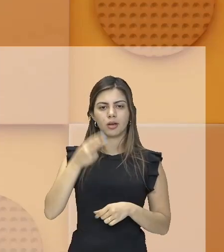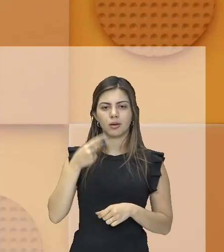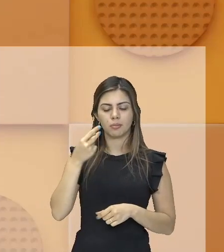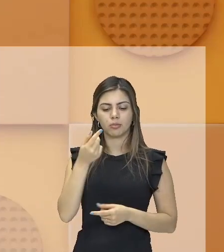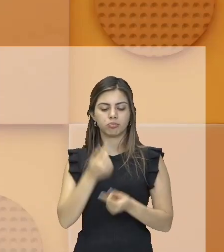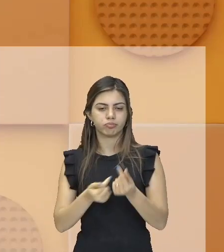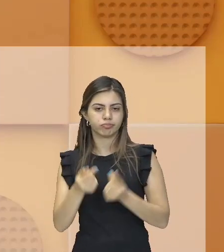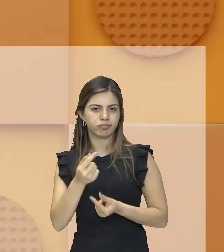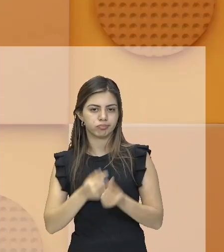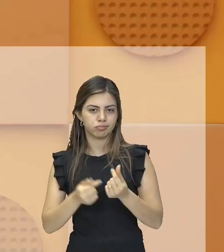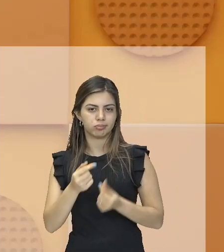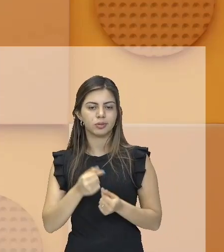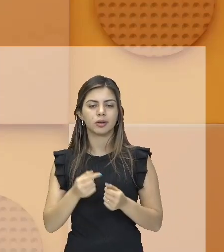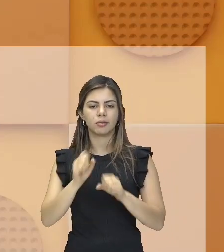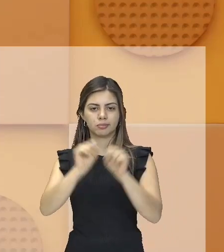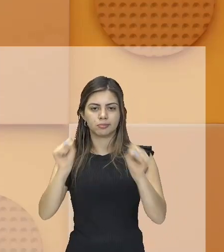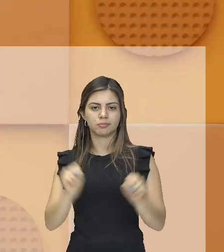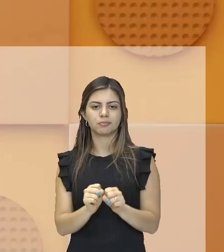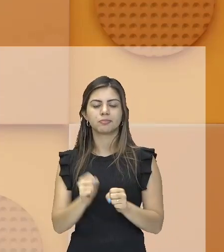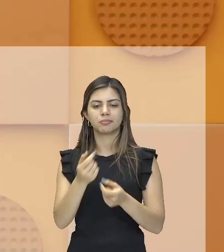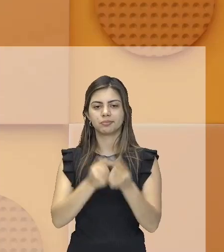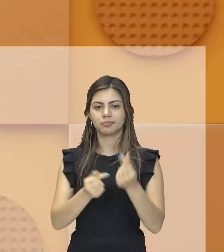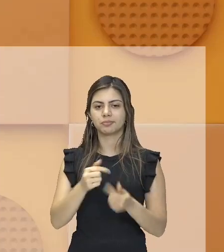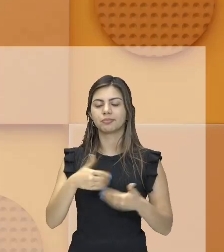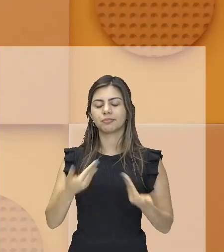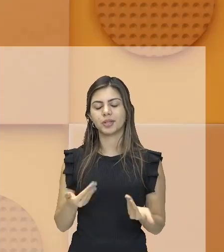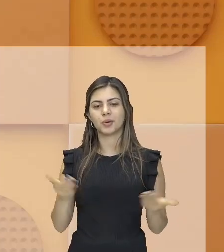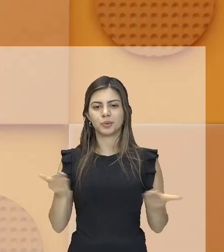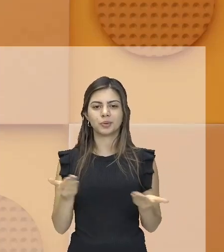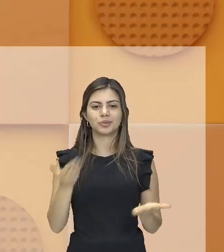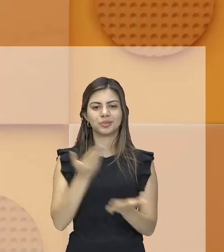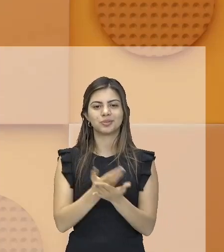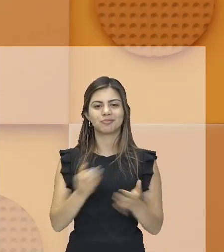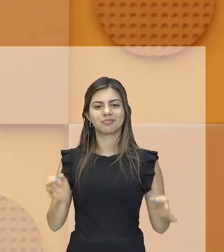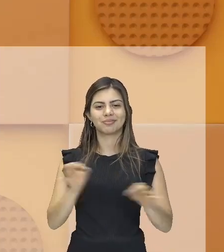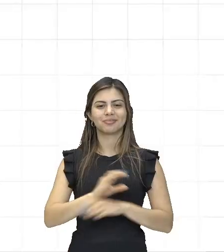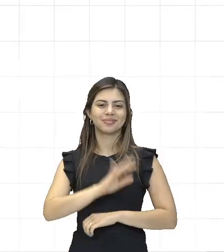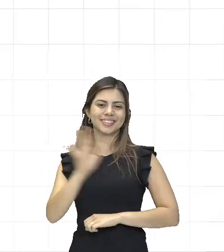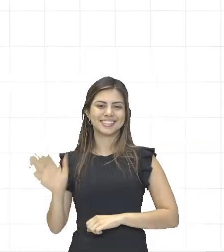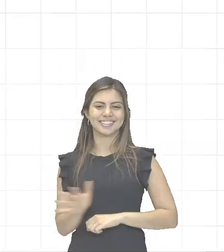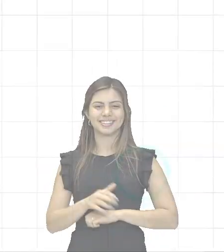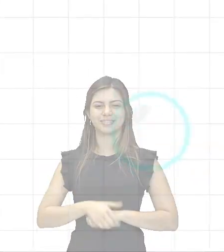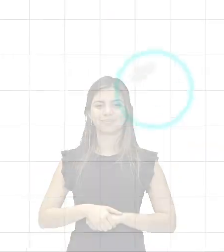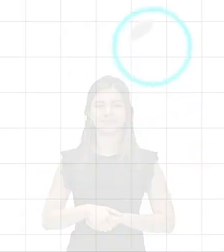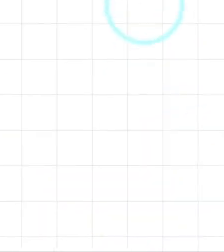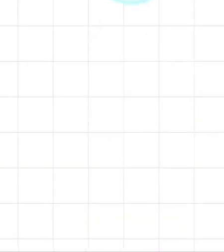econômica chamada de mercantilismo. Então, esta foi a nossa aula e até a próxima.